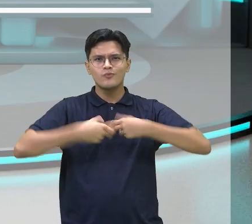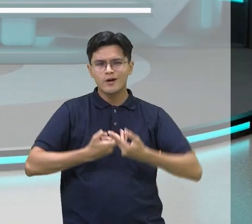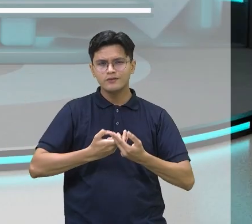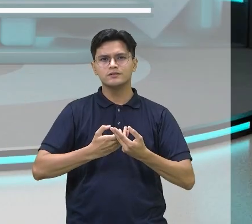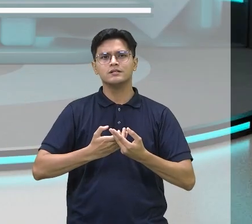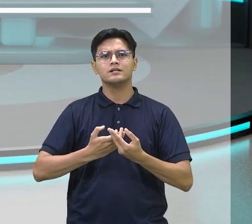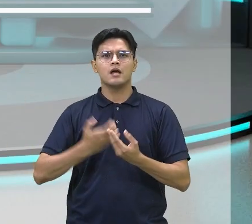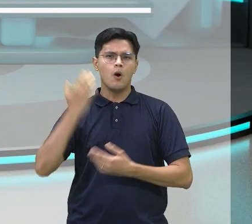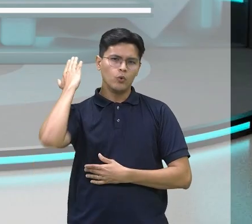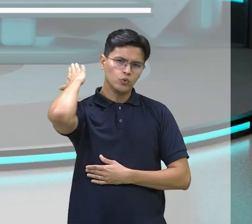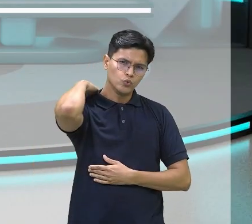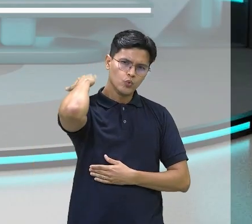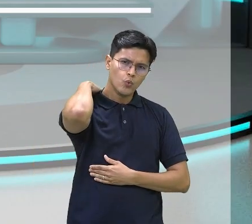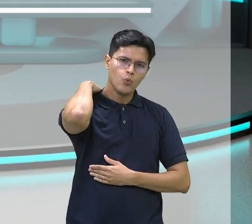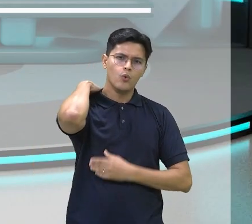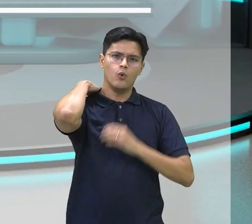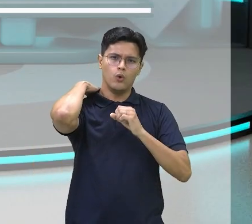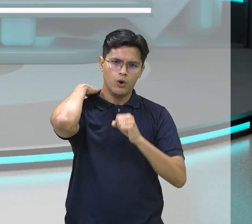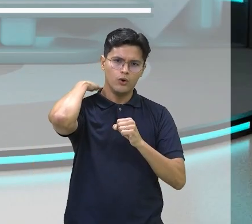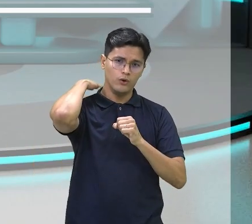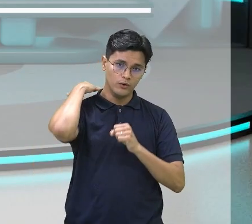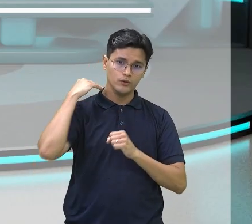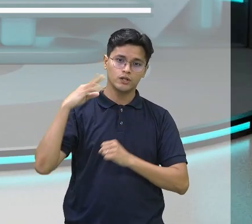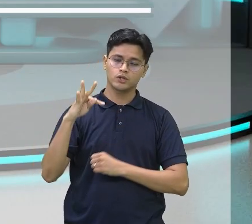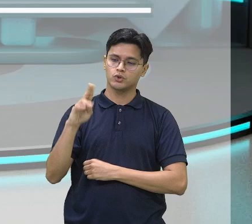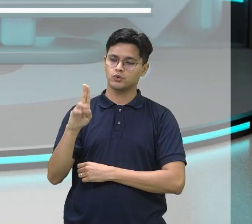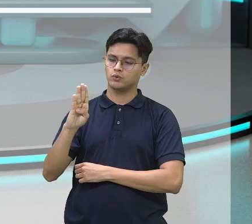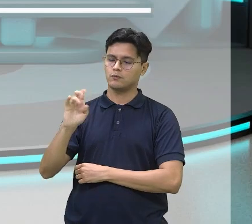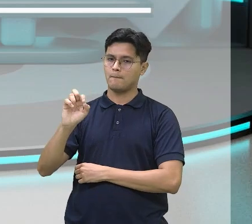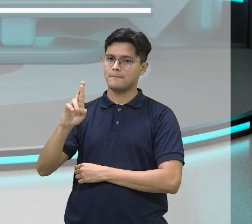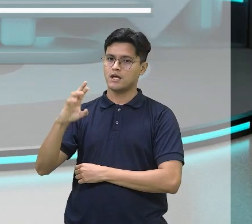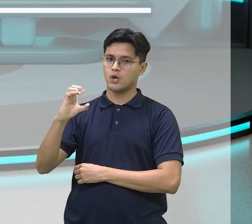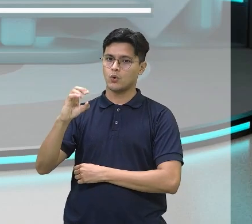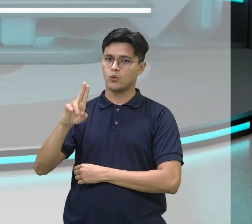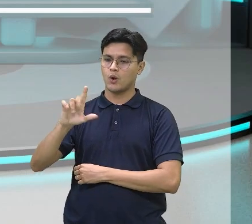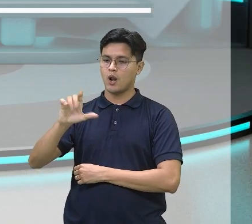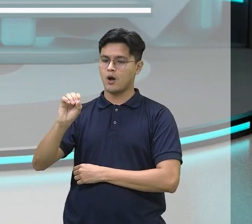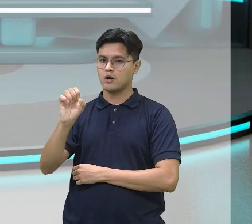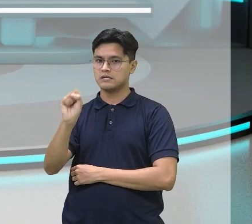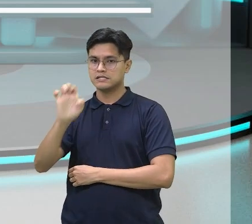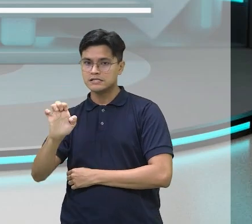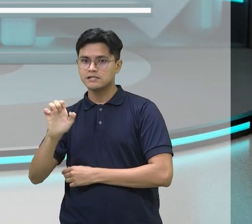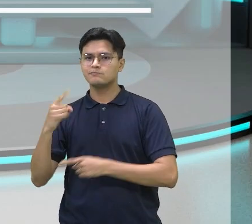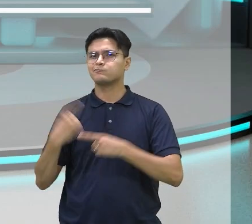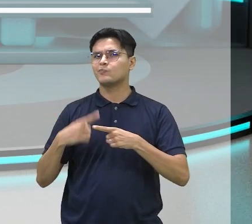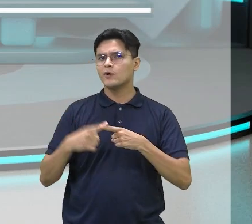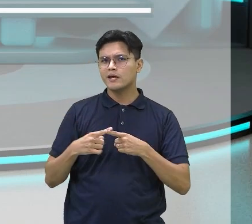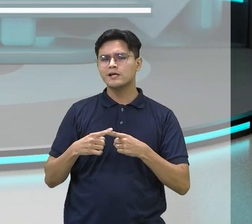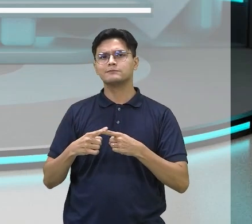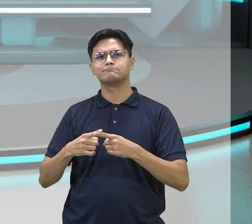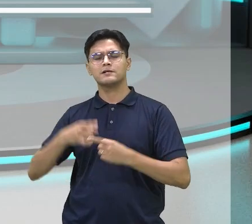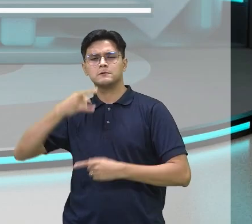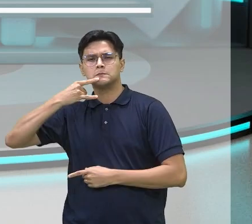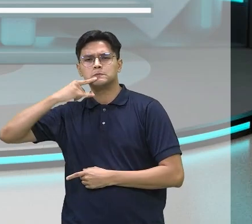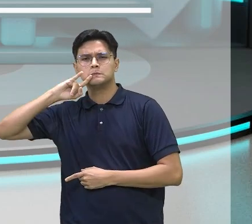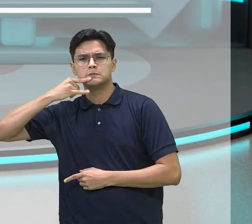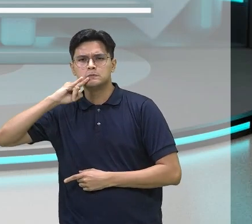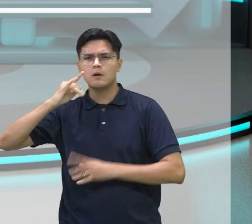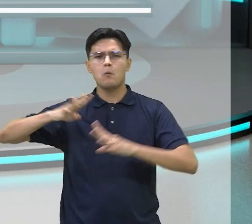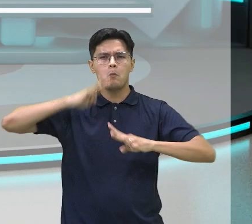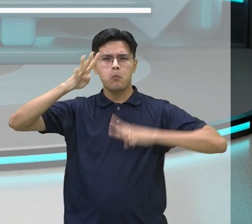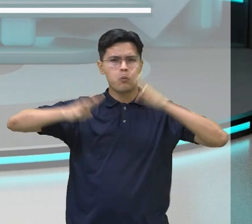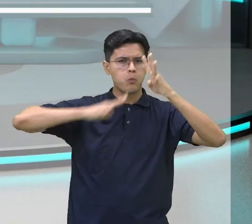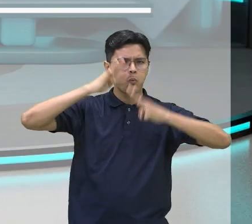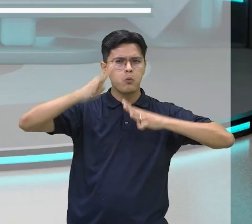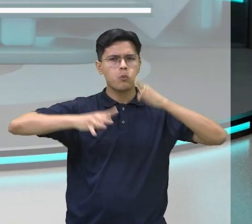o organismo ficava fraco. Então, esse mal do século, morriam-se muitos jovens pela doença da tuberculose, que